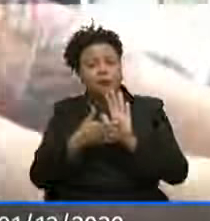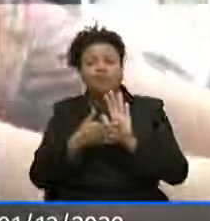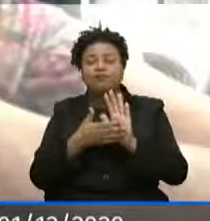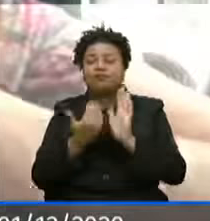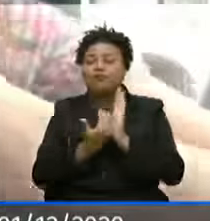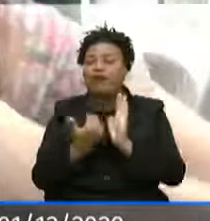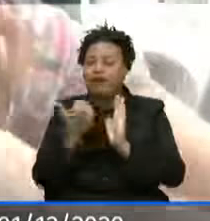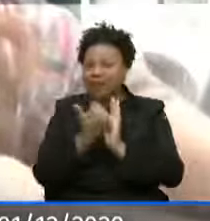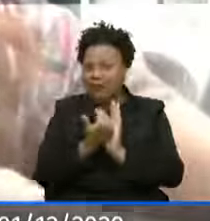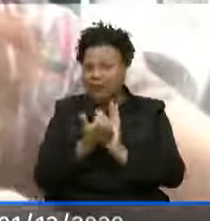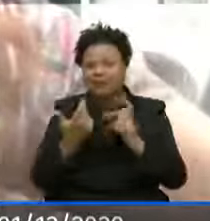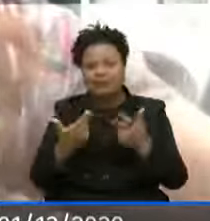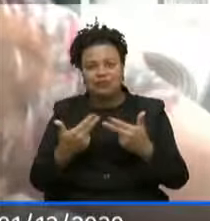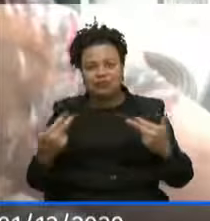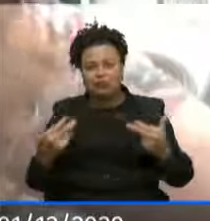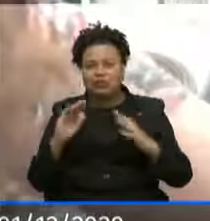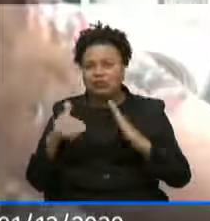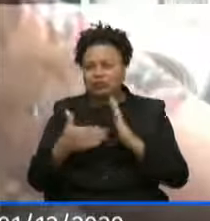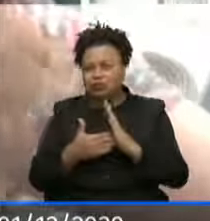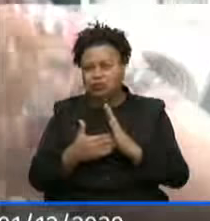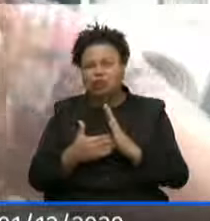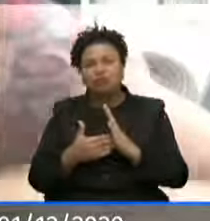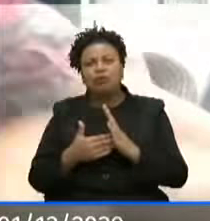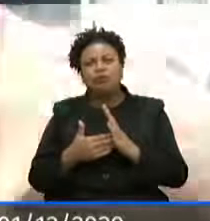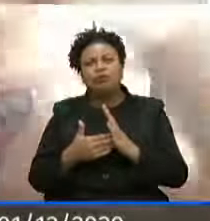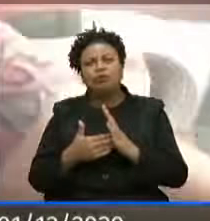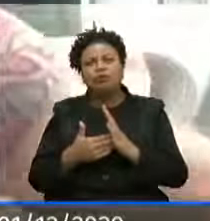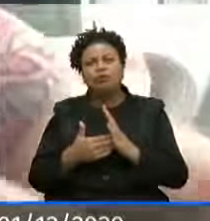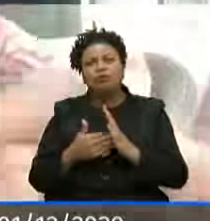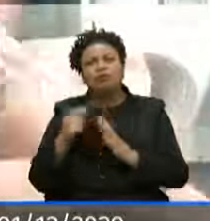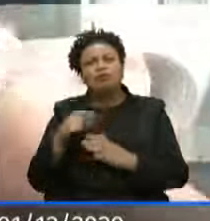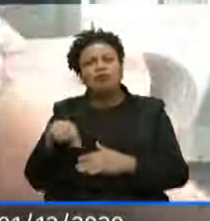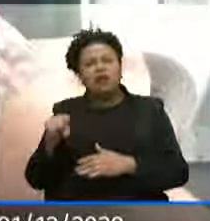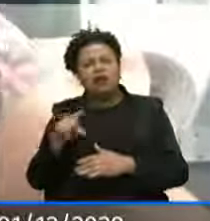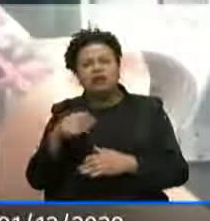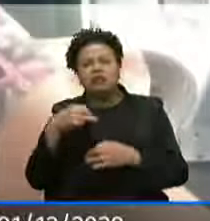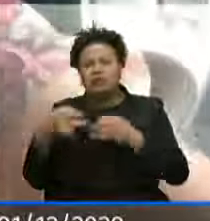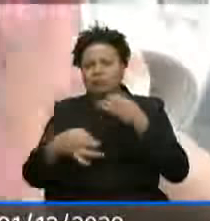além dessa questão toda da ida dos senhores, na sua